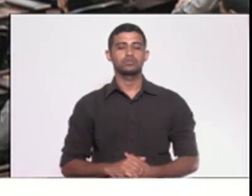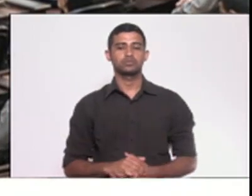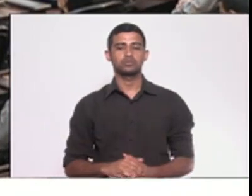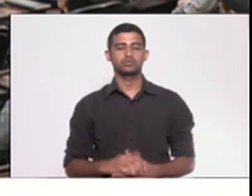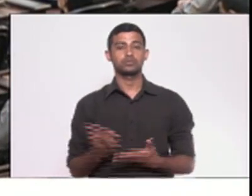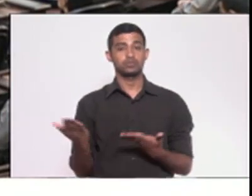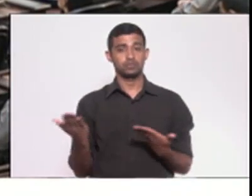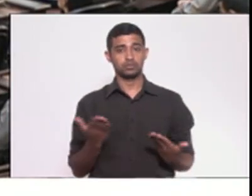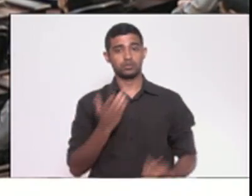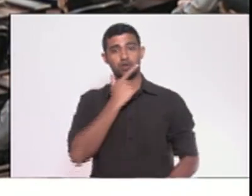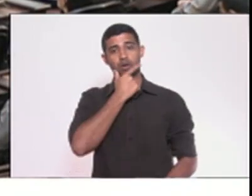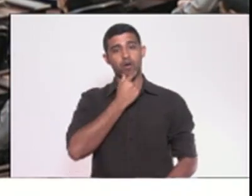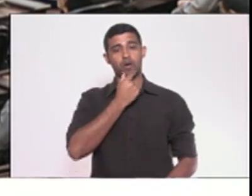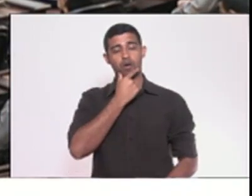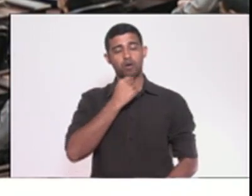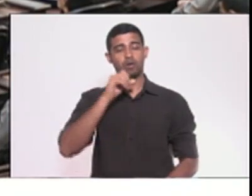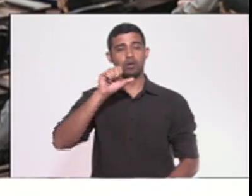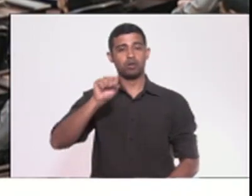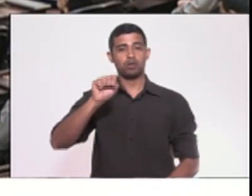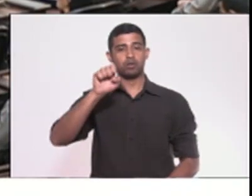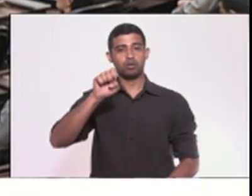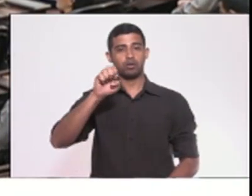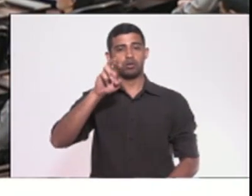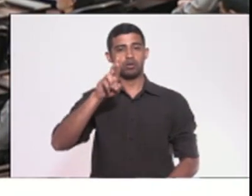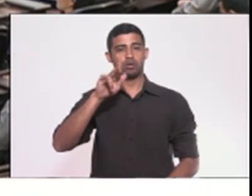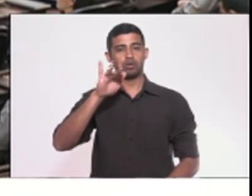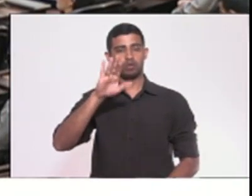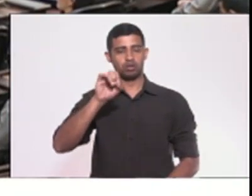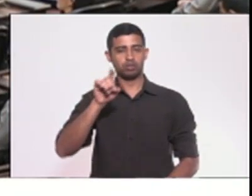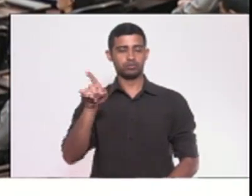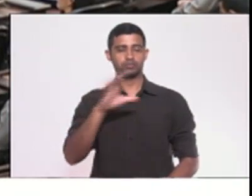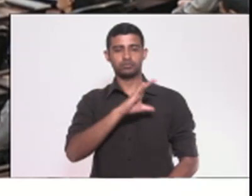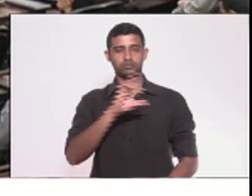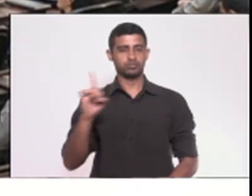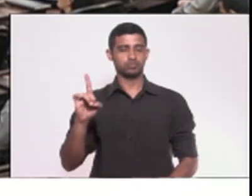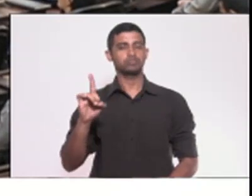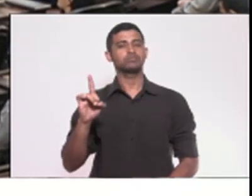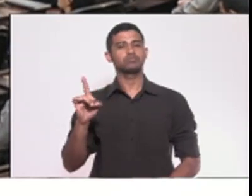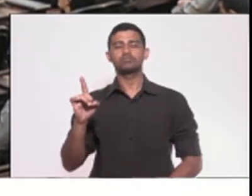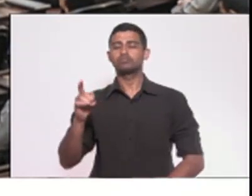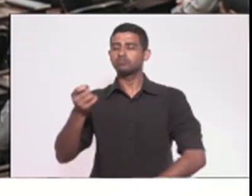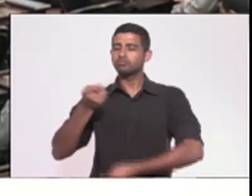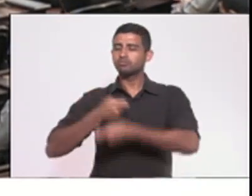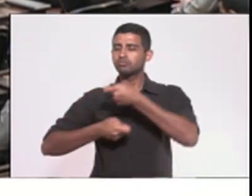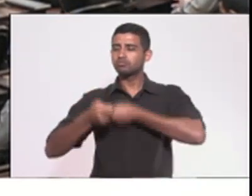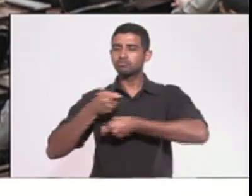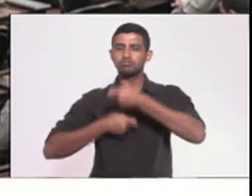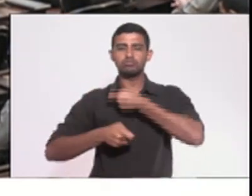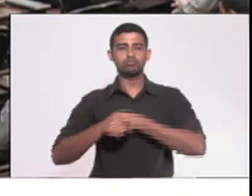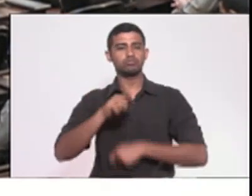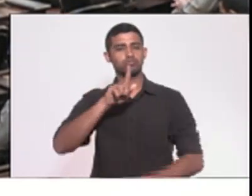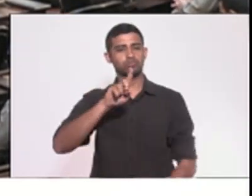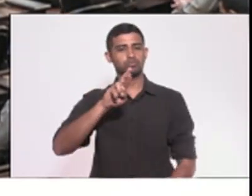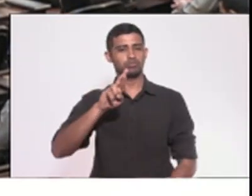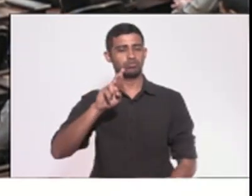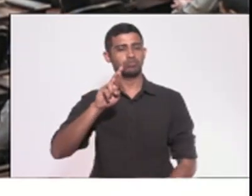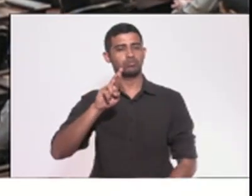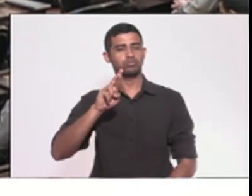Convido o senhor Sérgio Cantalista, coordenador administrativo da GR